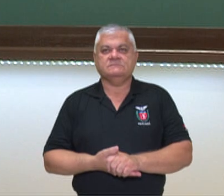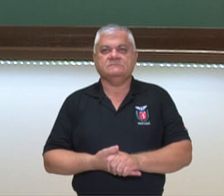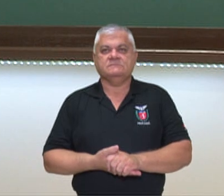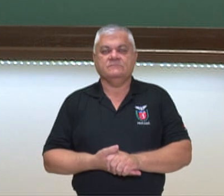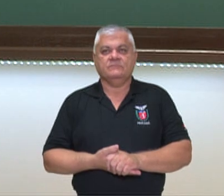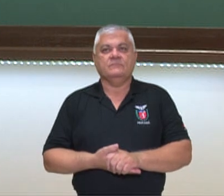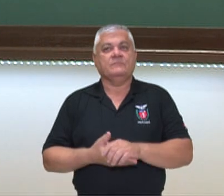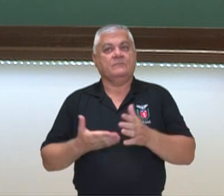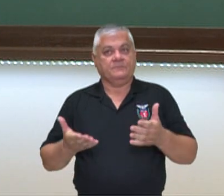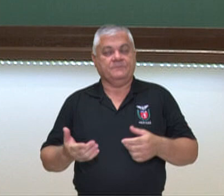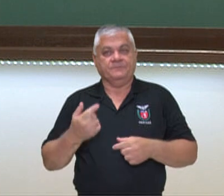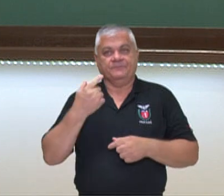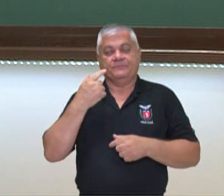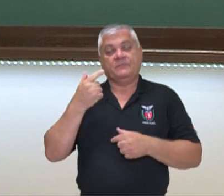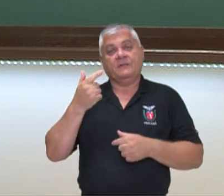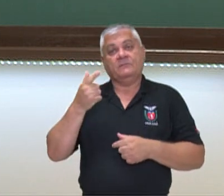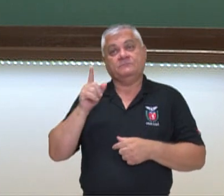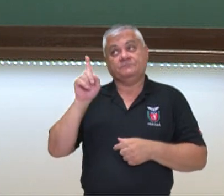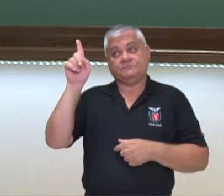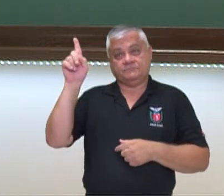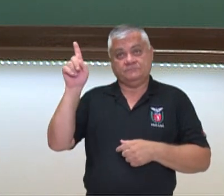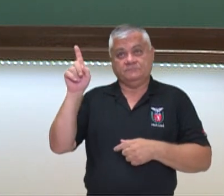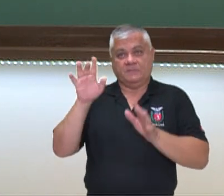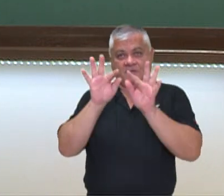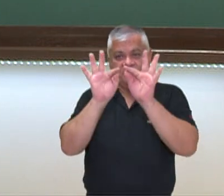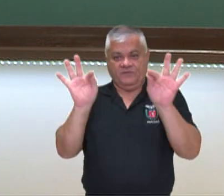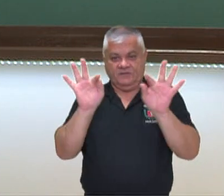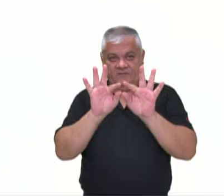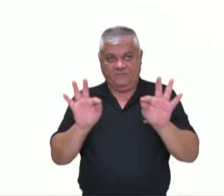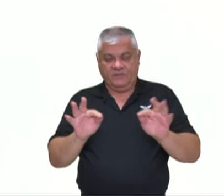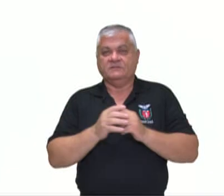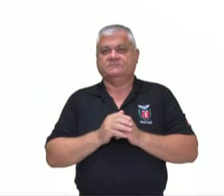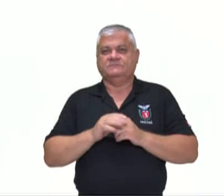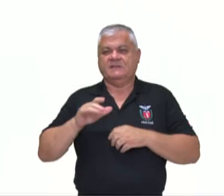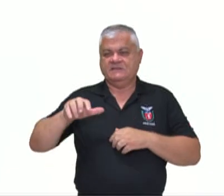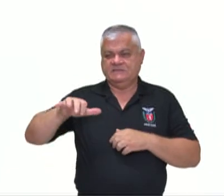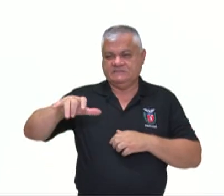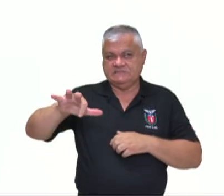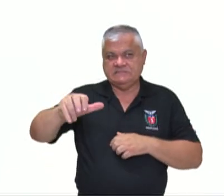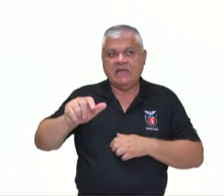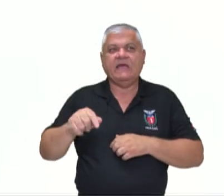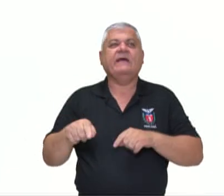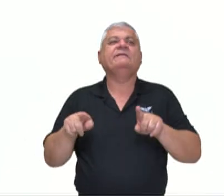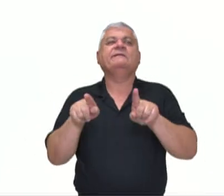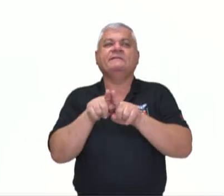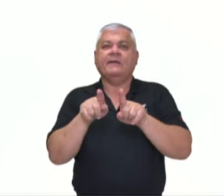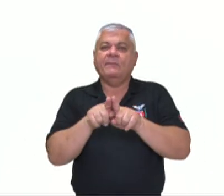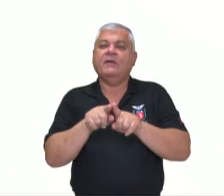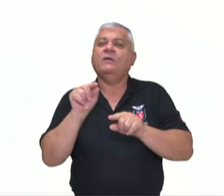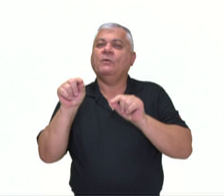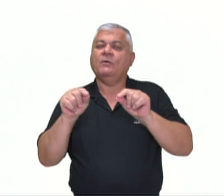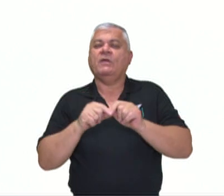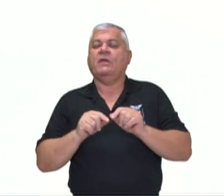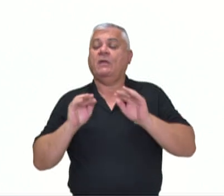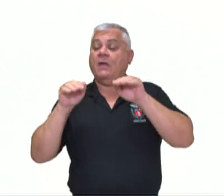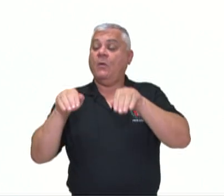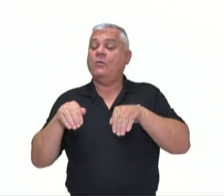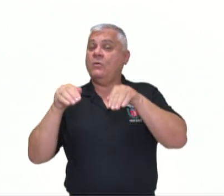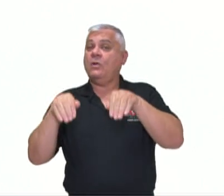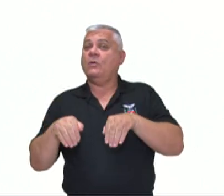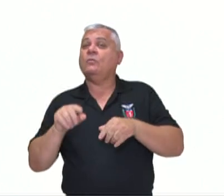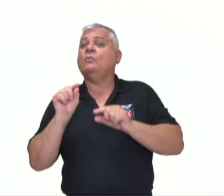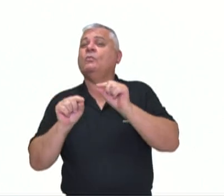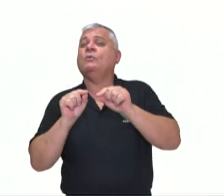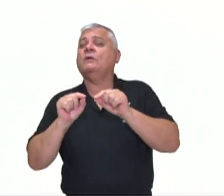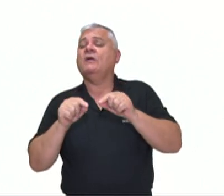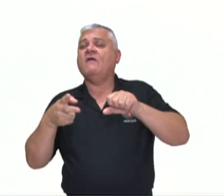No nosso caso, como eu disse para vocês a respeito das nossas frases, insect ate legs e kangaroos, Australia, qual é o